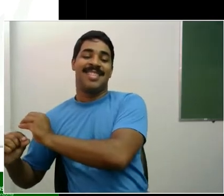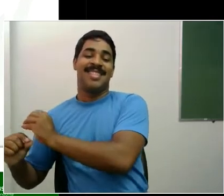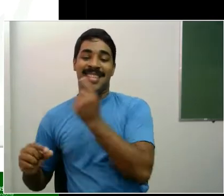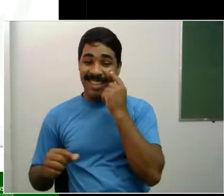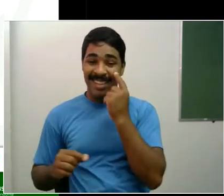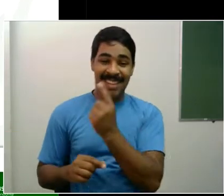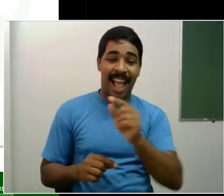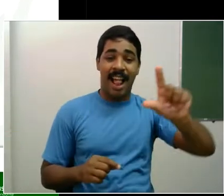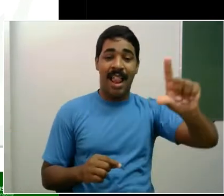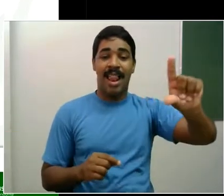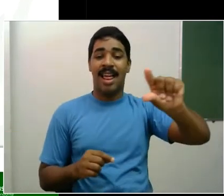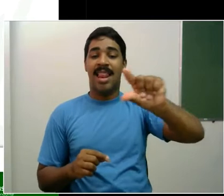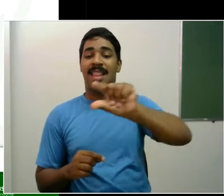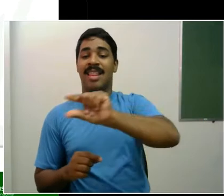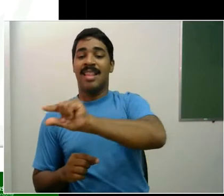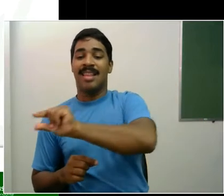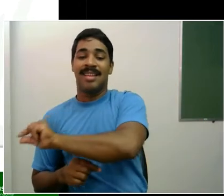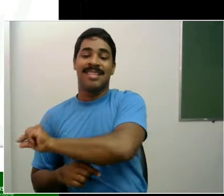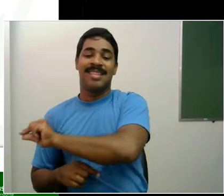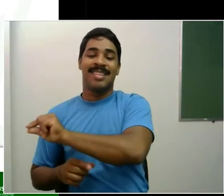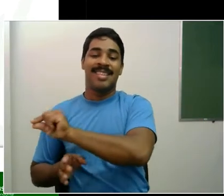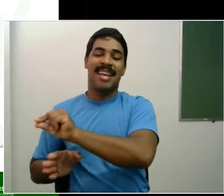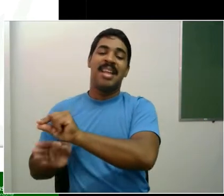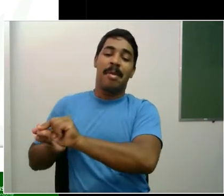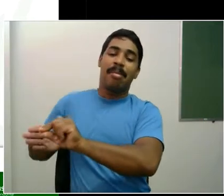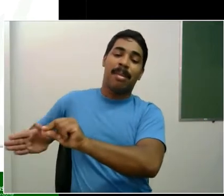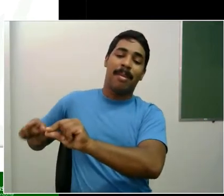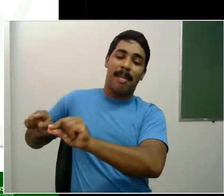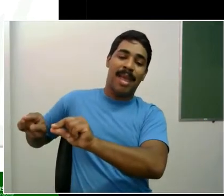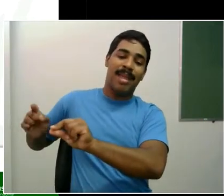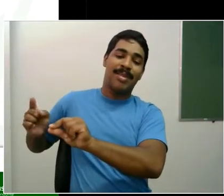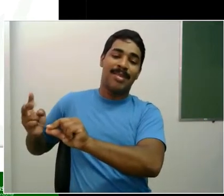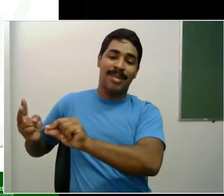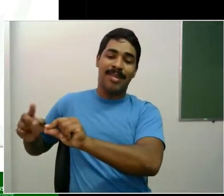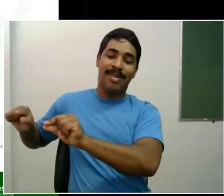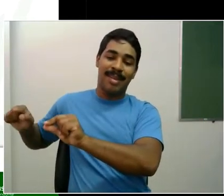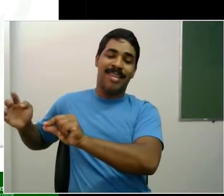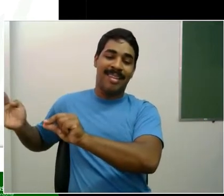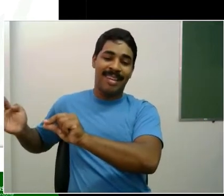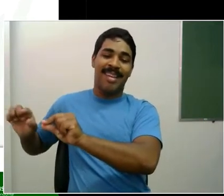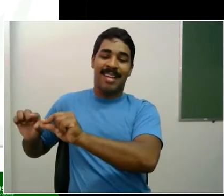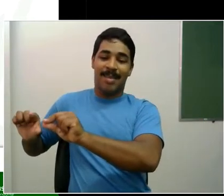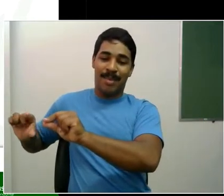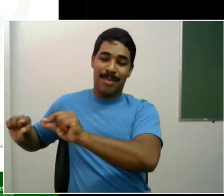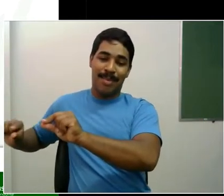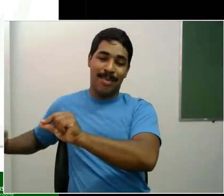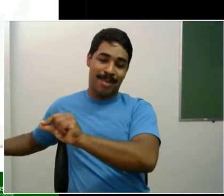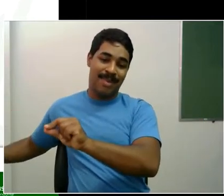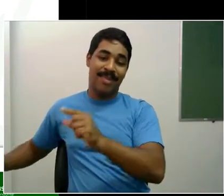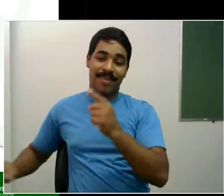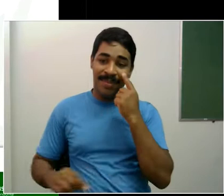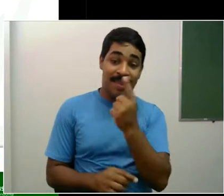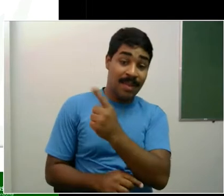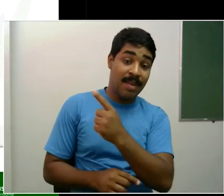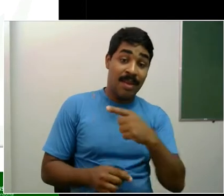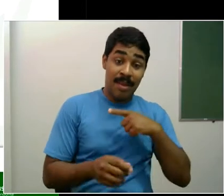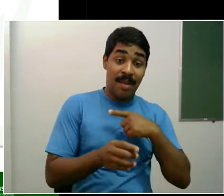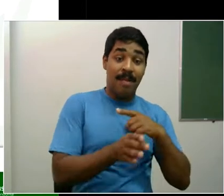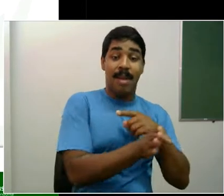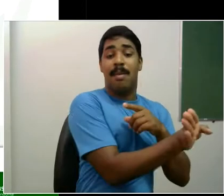posições negativas, tá? Porque como ele está contrário, então ele está